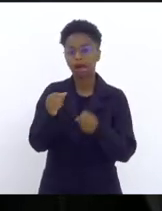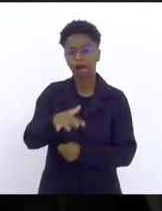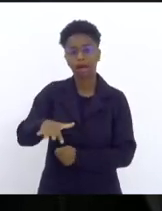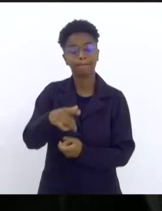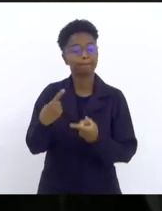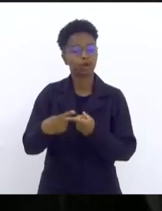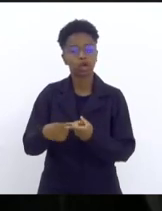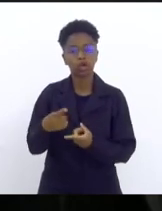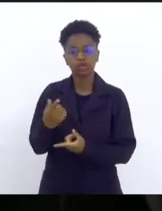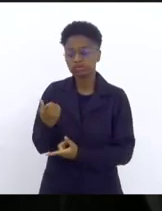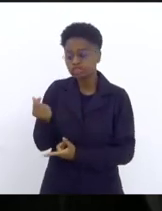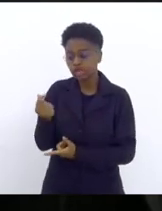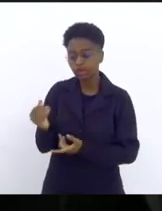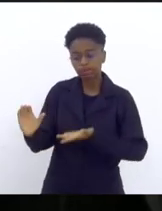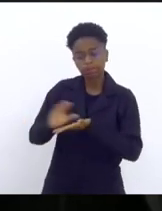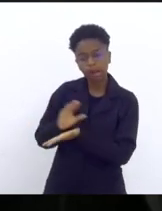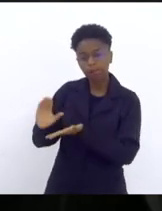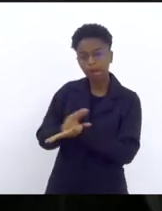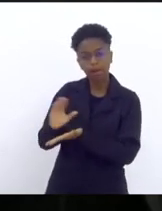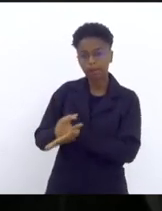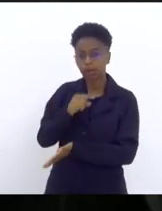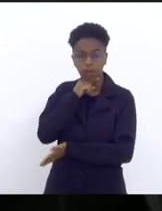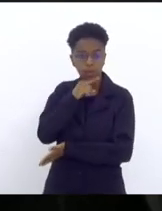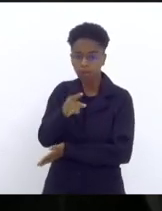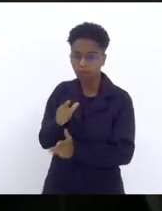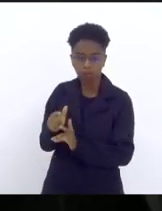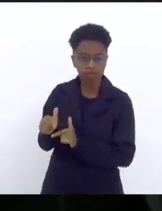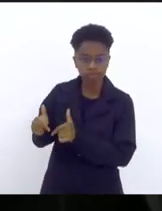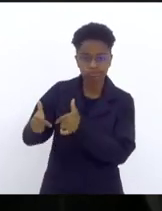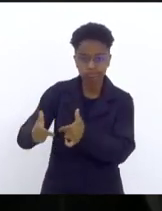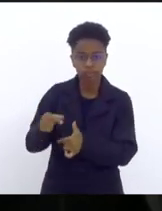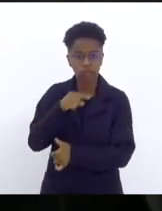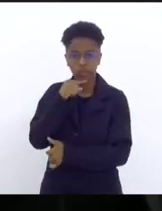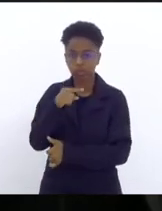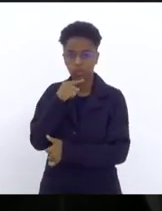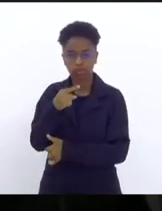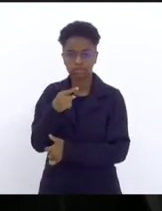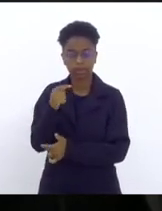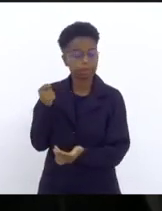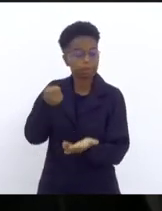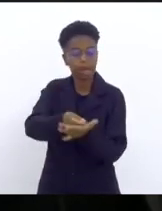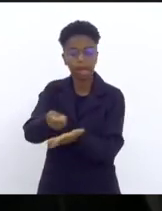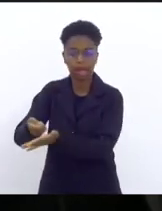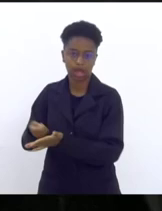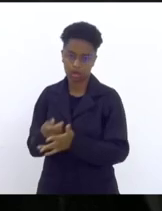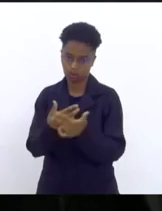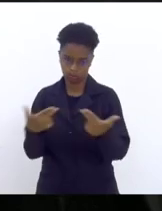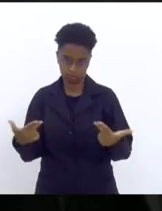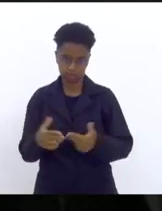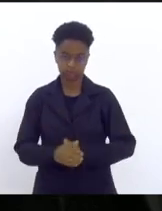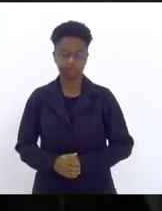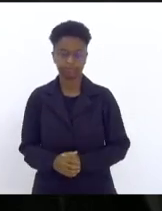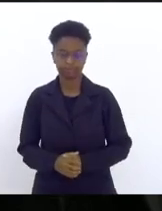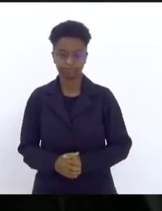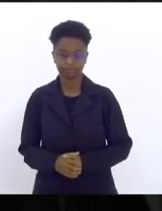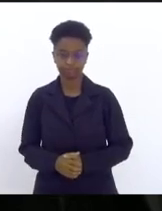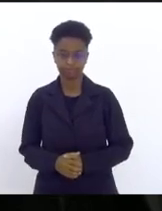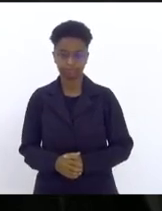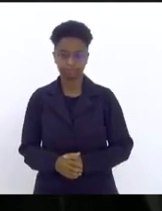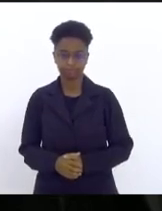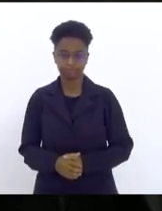conseguiram enfrentar as despesas senhora Presidente